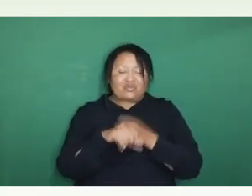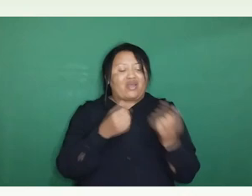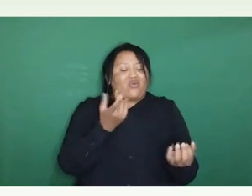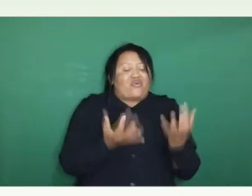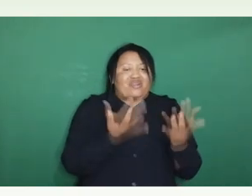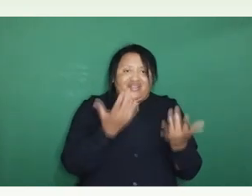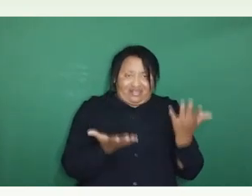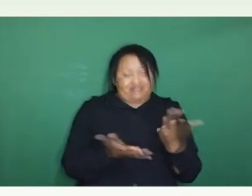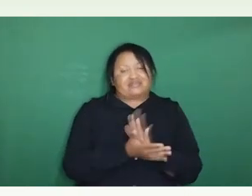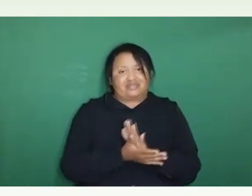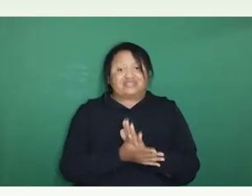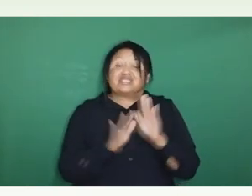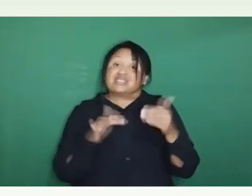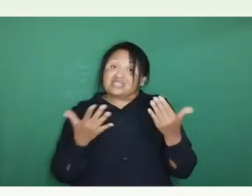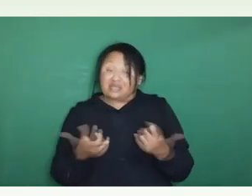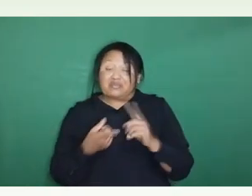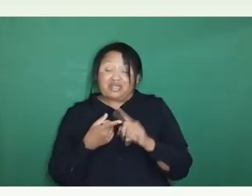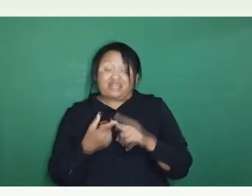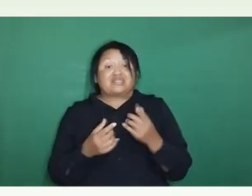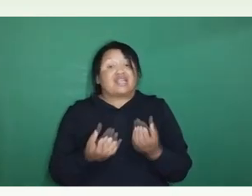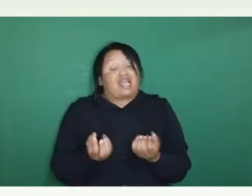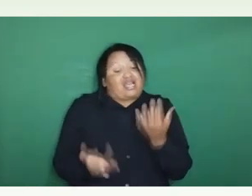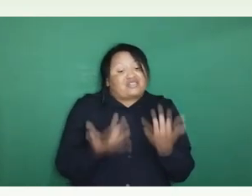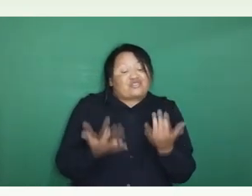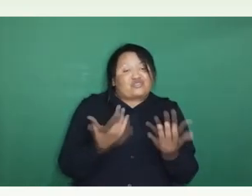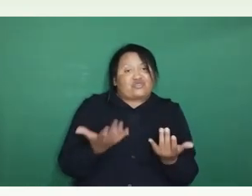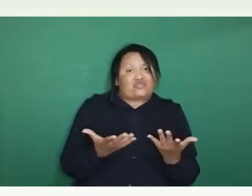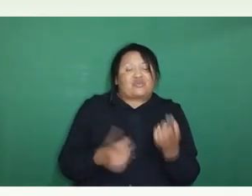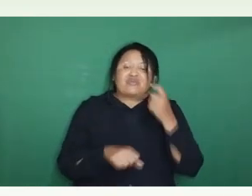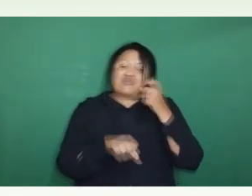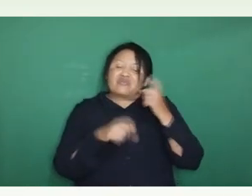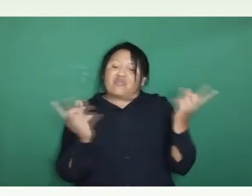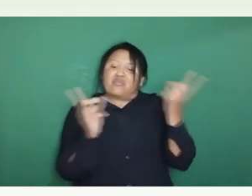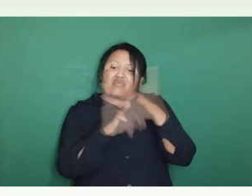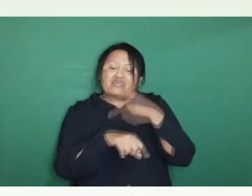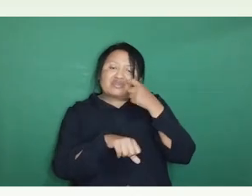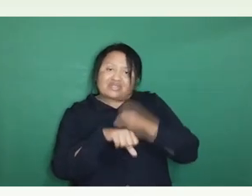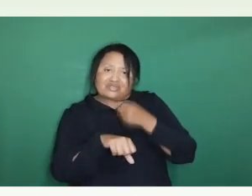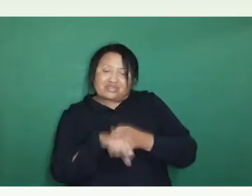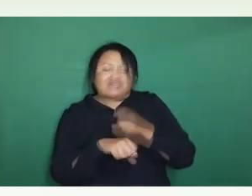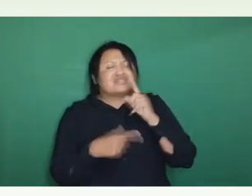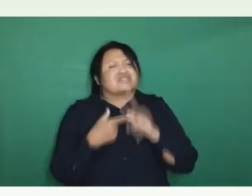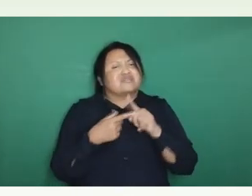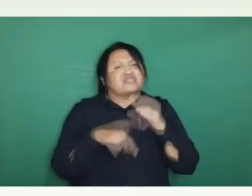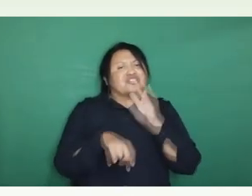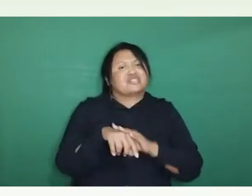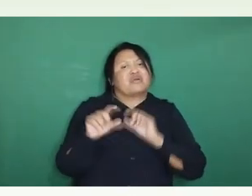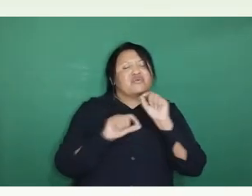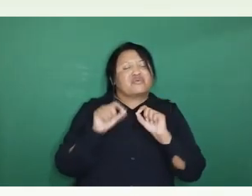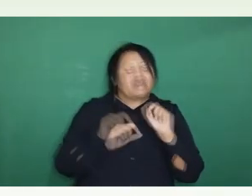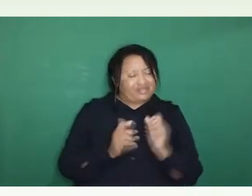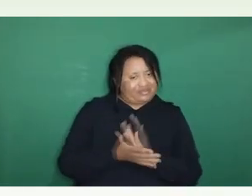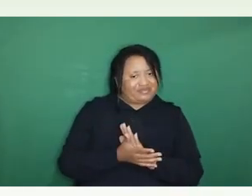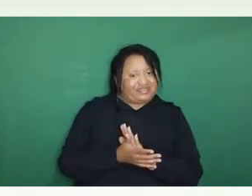diretamente de sólido para gasoso é sublimação e de gasoso para sólido é também